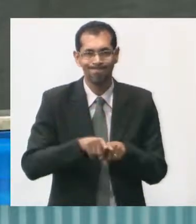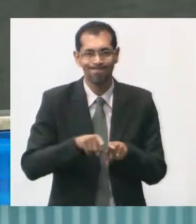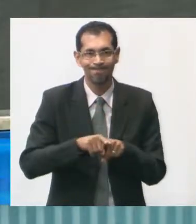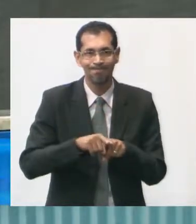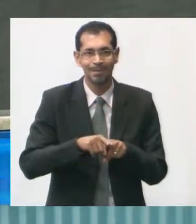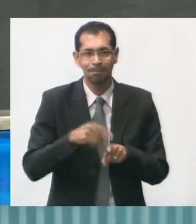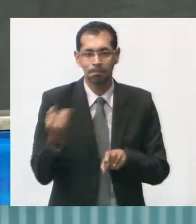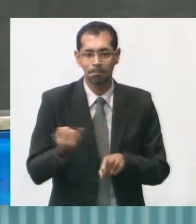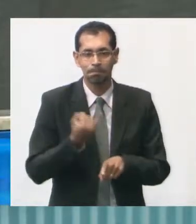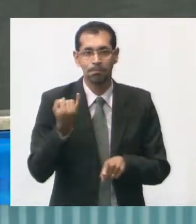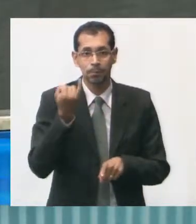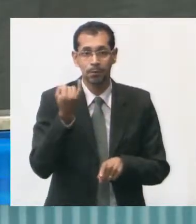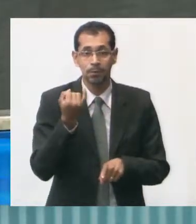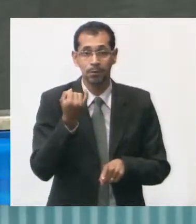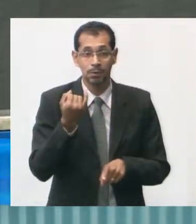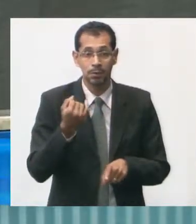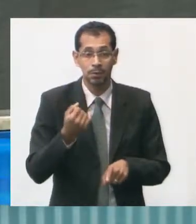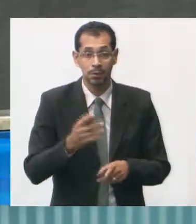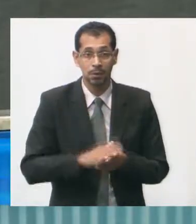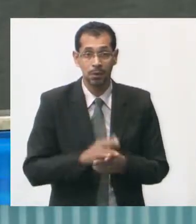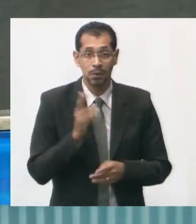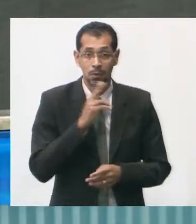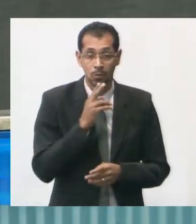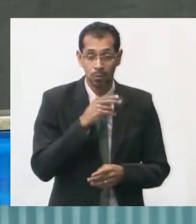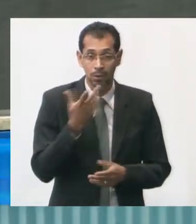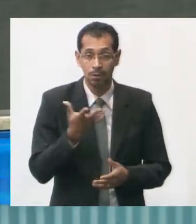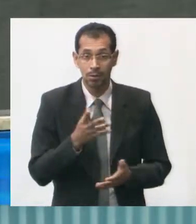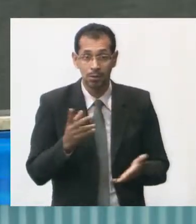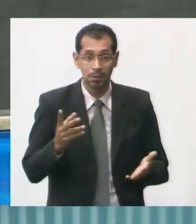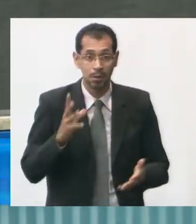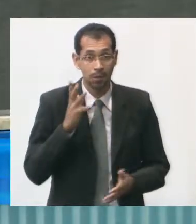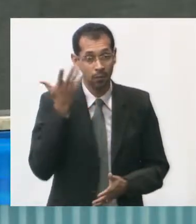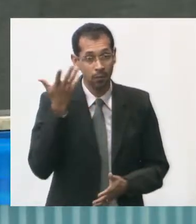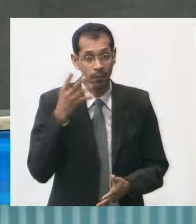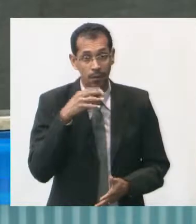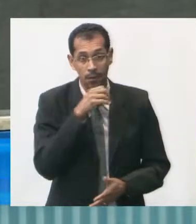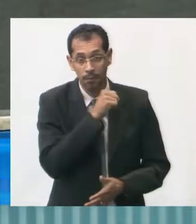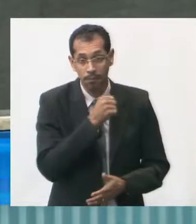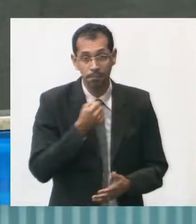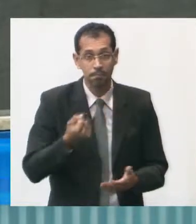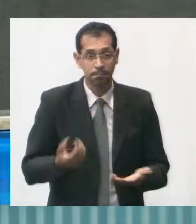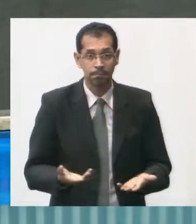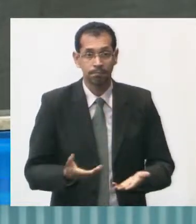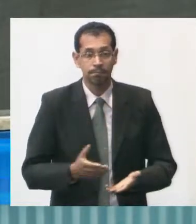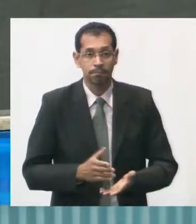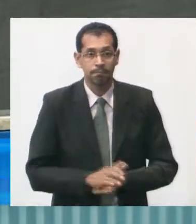serviço ainda mais rápido do seu Gilson. E ele